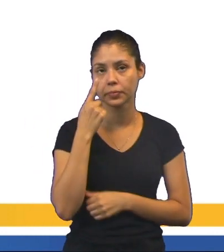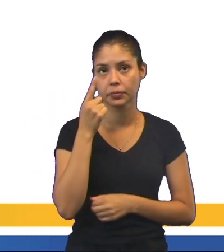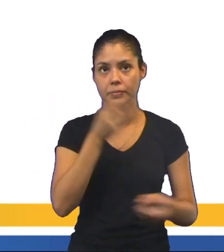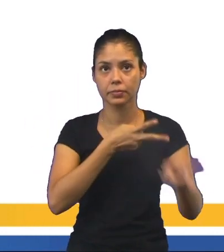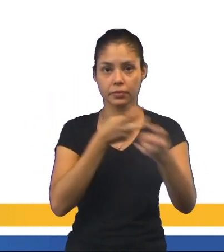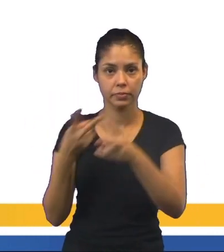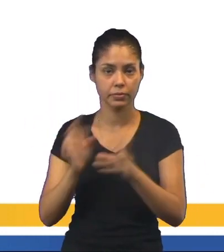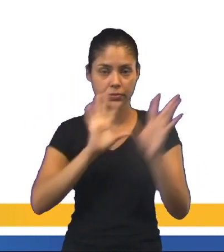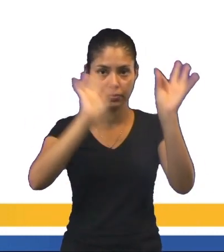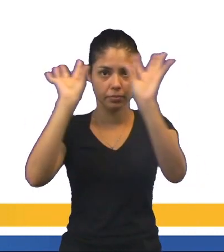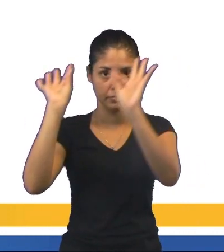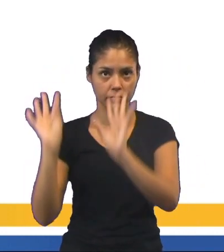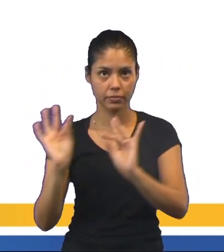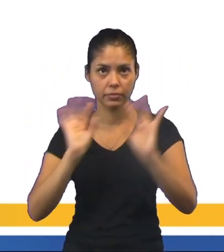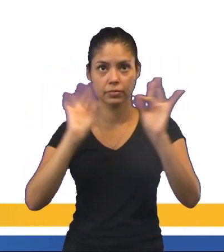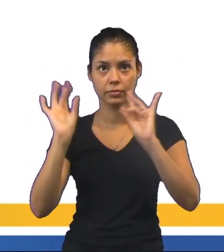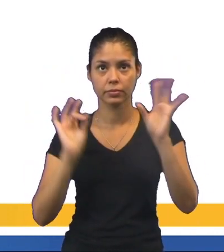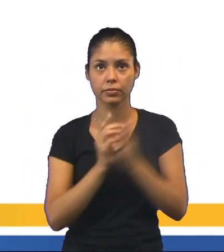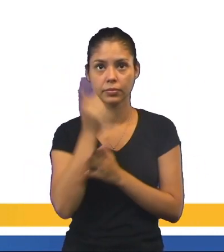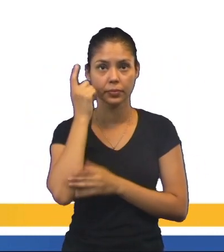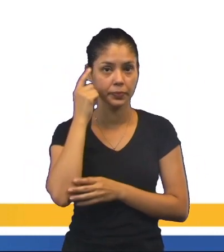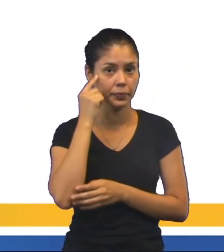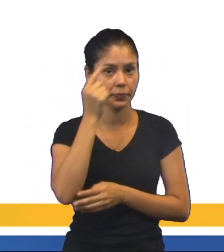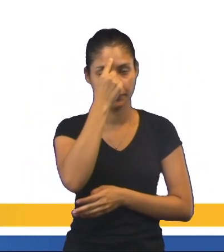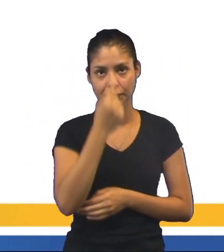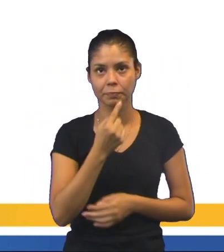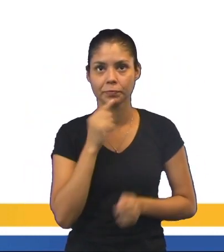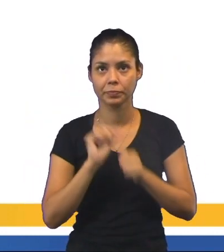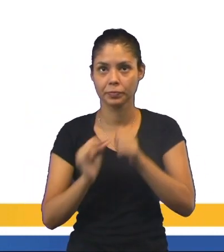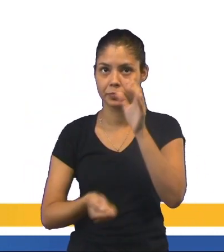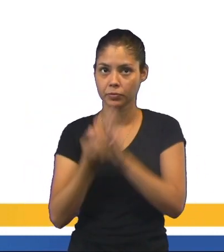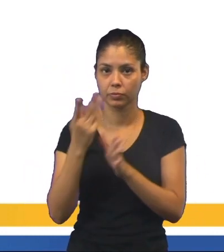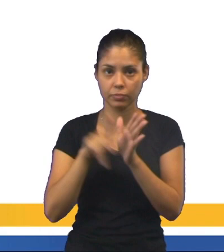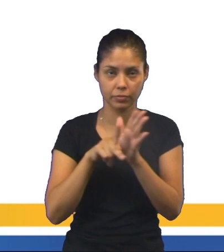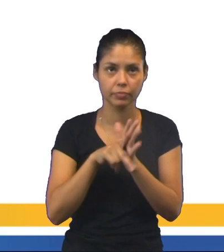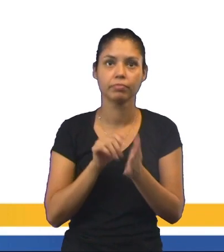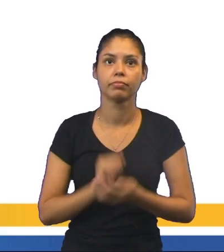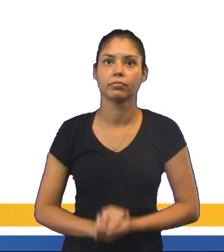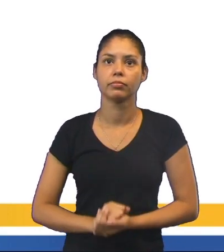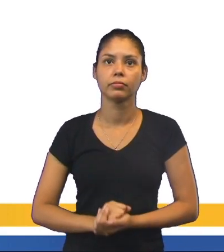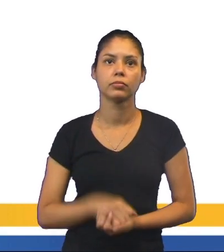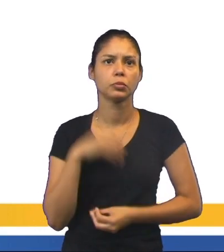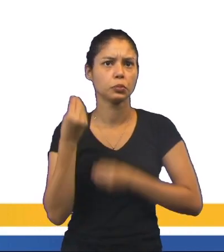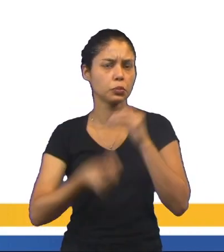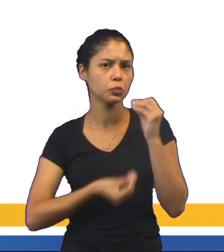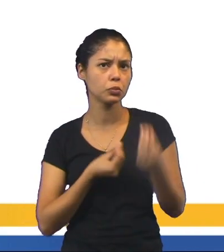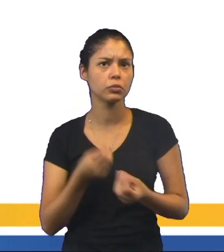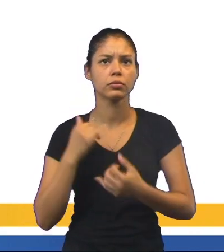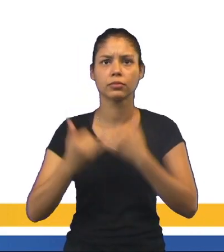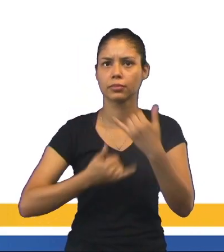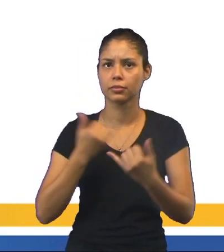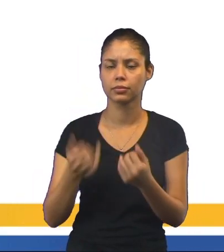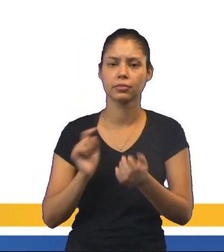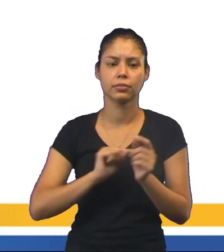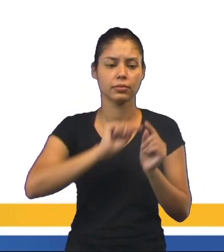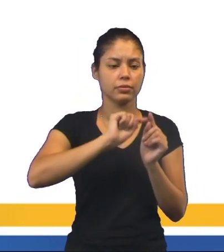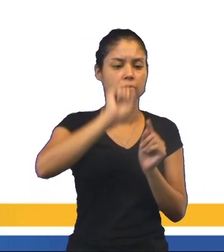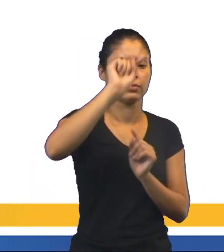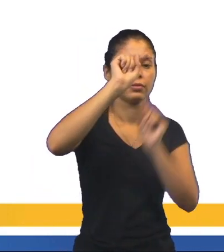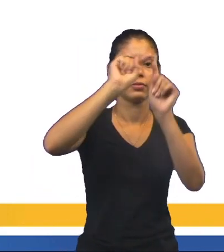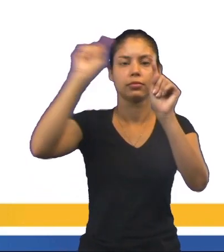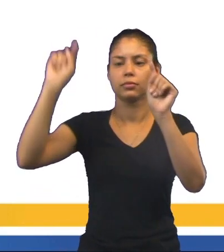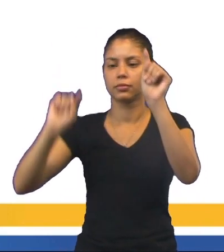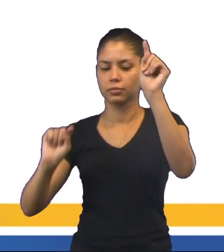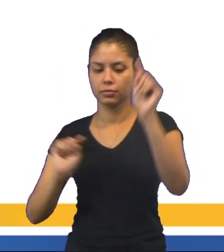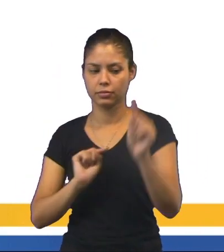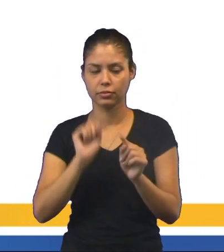já observavam as estrelas e imaginavam figuras formadas por elas, como em uma brincadeira de ligar